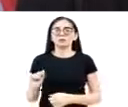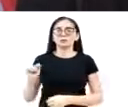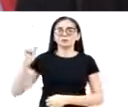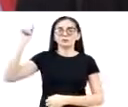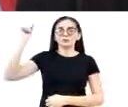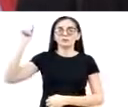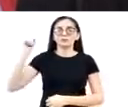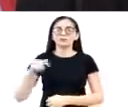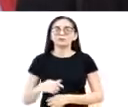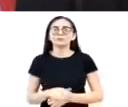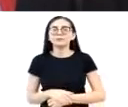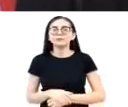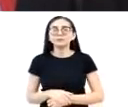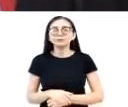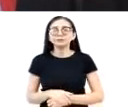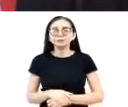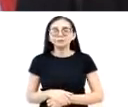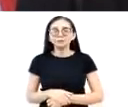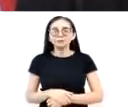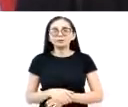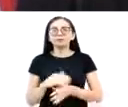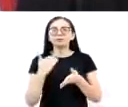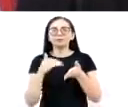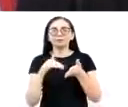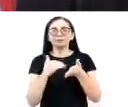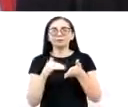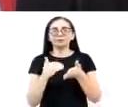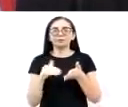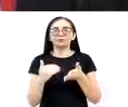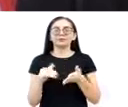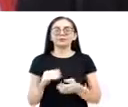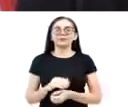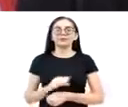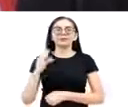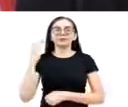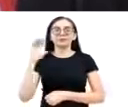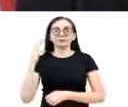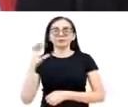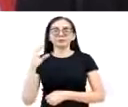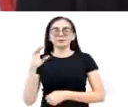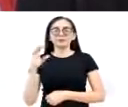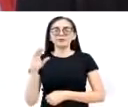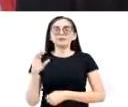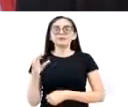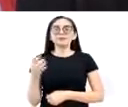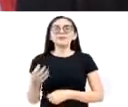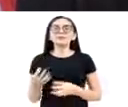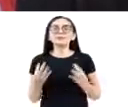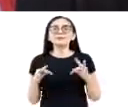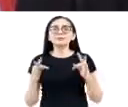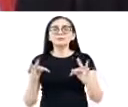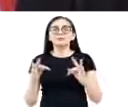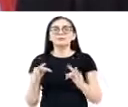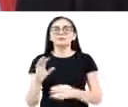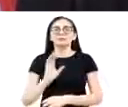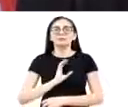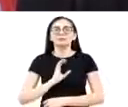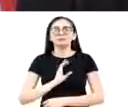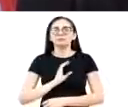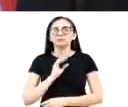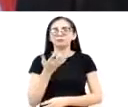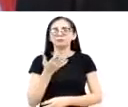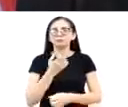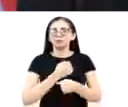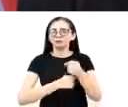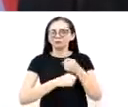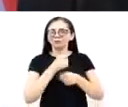e metodologias educacionais. É secretária municipal de Educação, Ciência e Tecnologia de Caxias desde